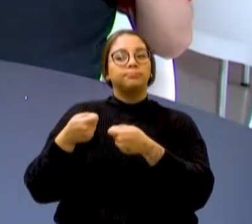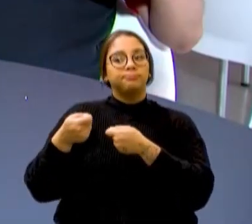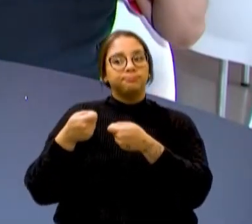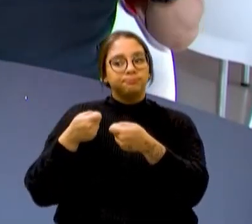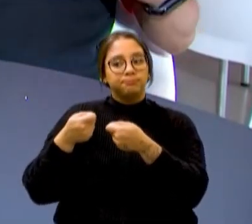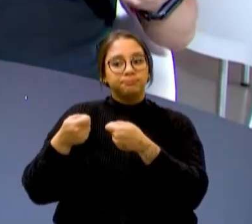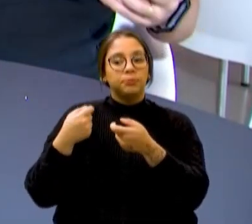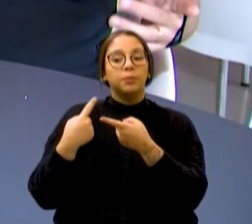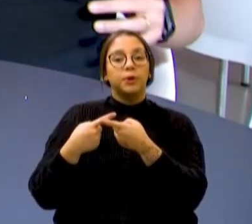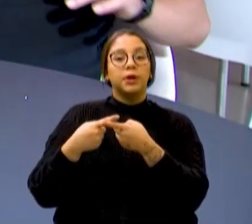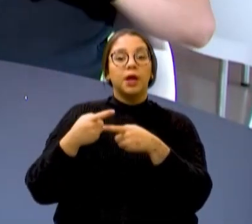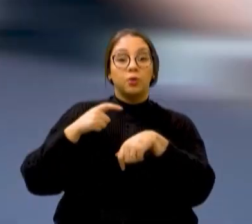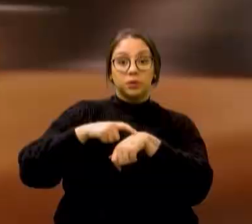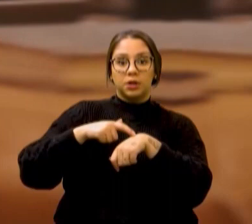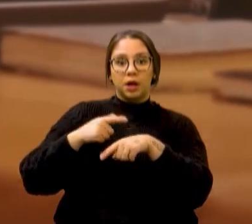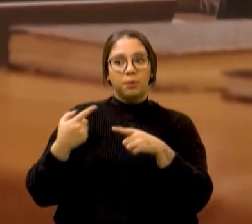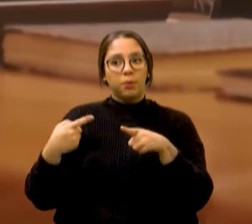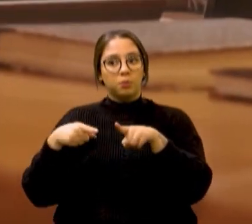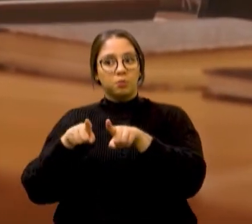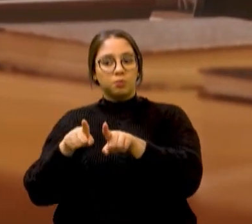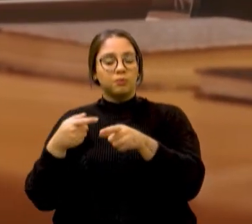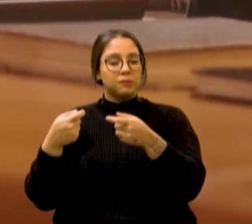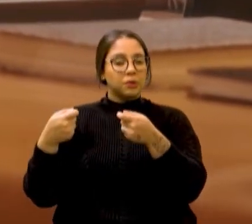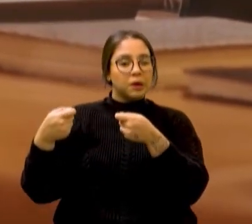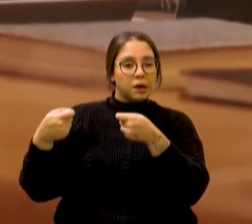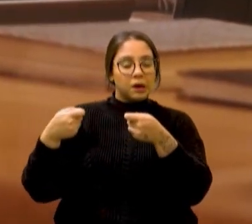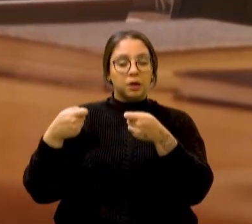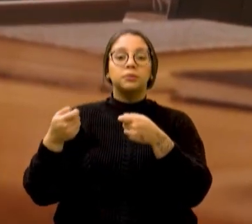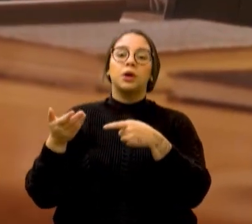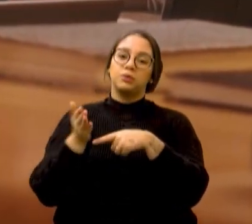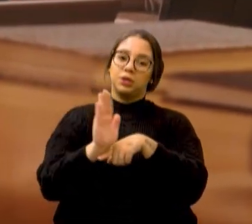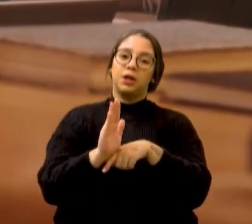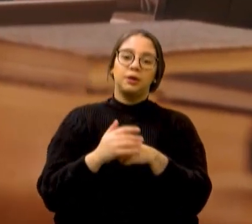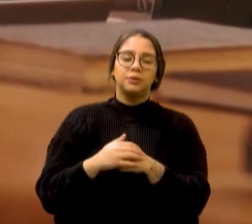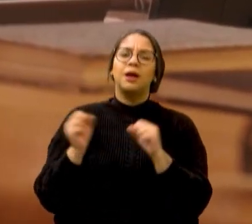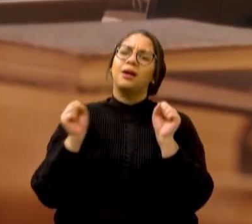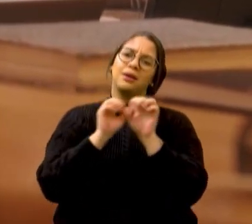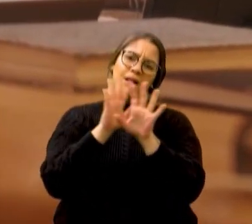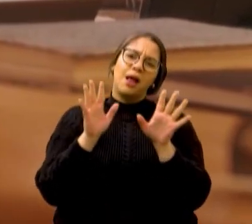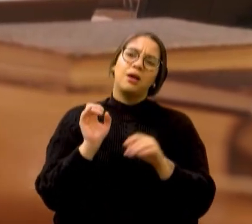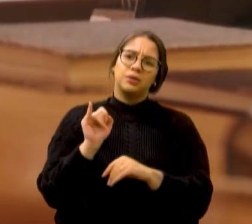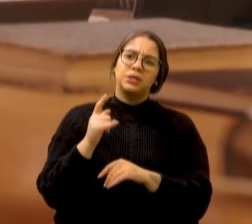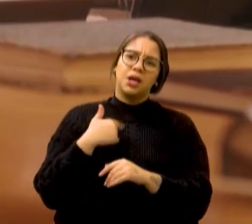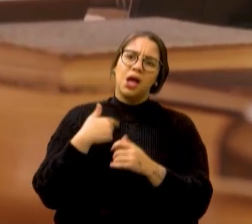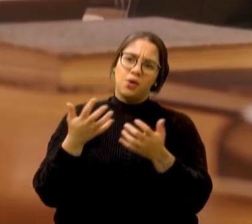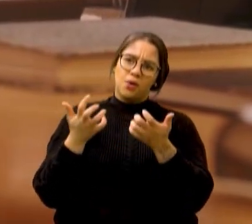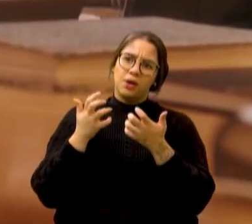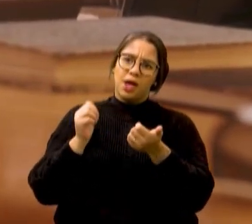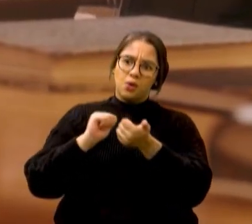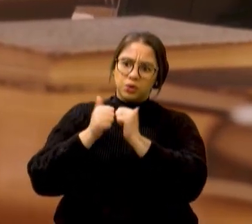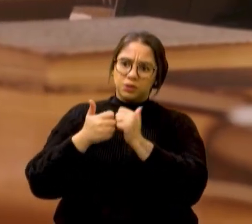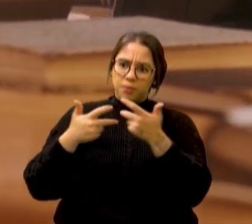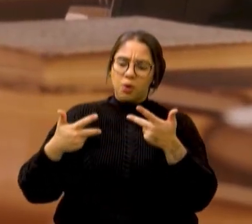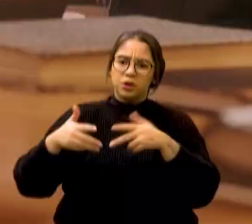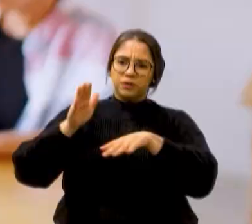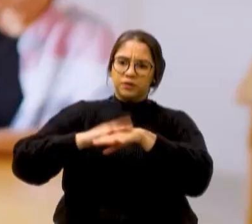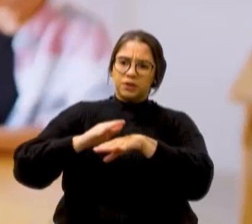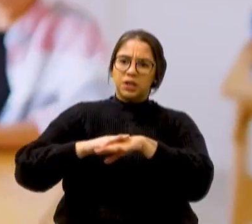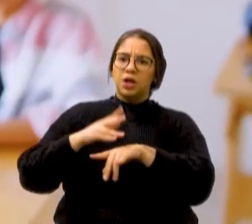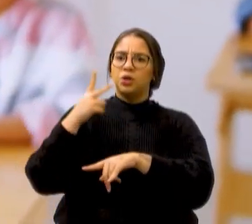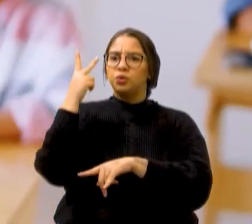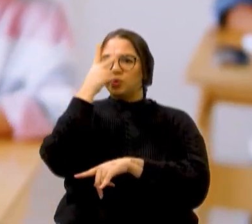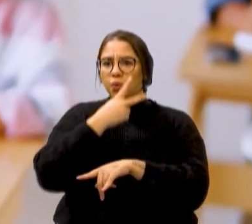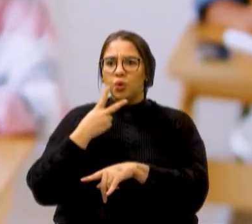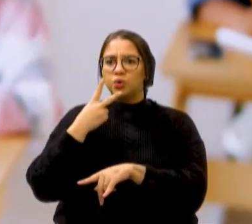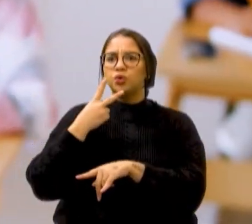moderada, porque por uma questão de conciliar tempo, ela vai auxiliar. Claro, se a pessoa fala assim, não, vou praticar esporte,